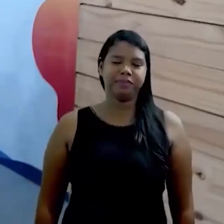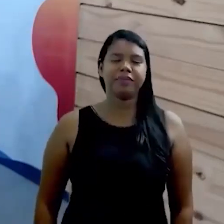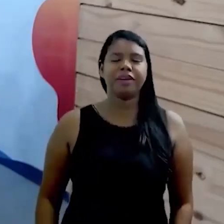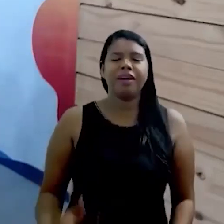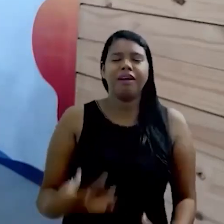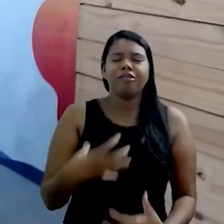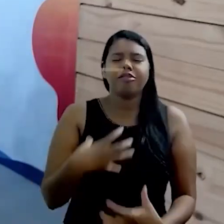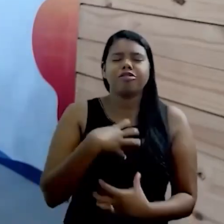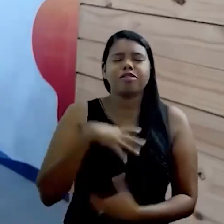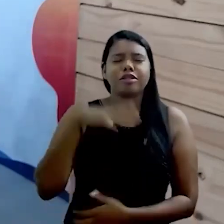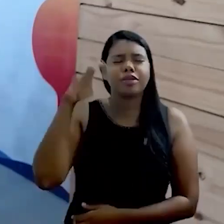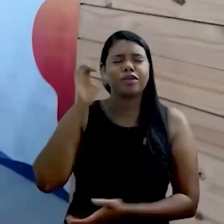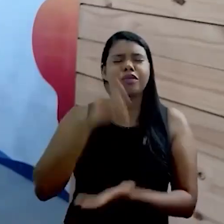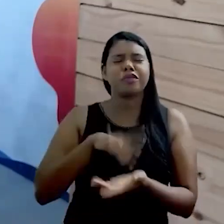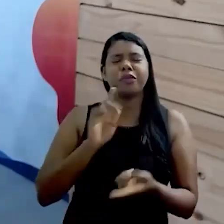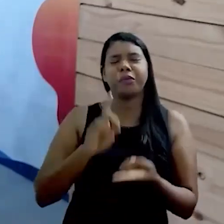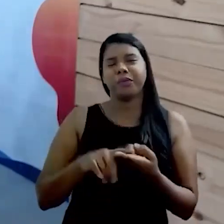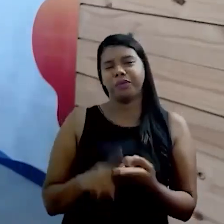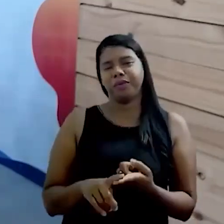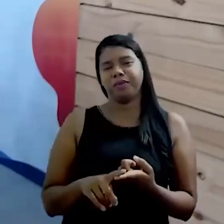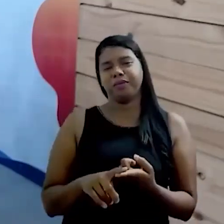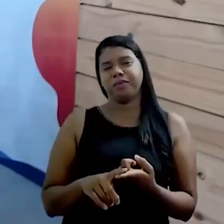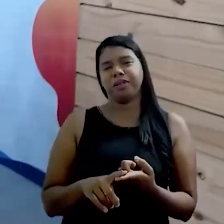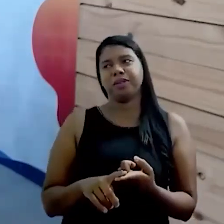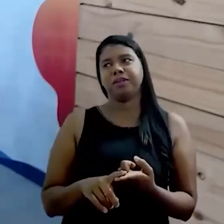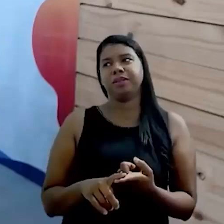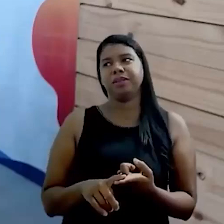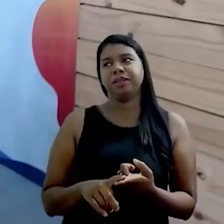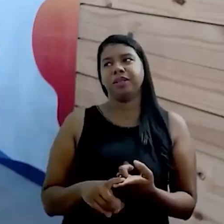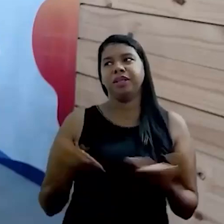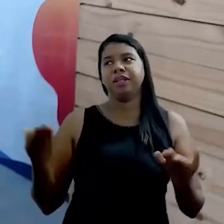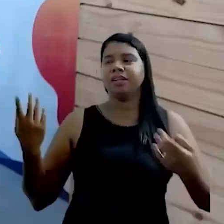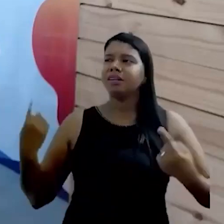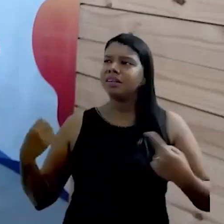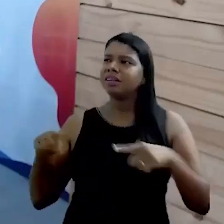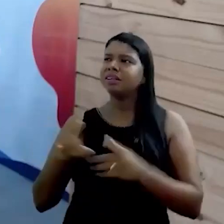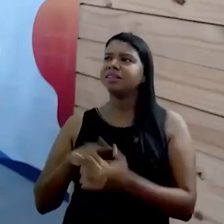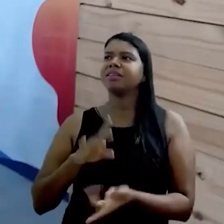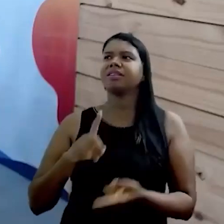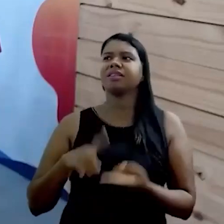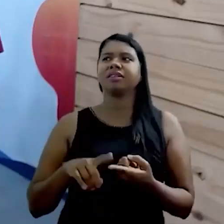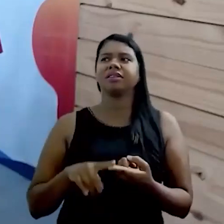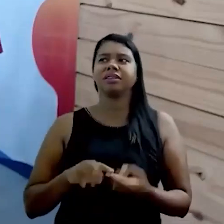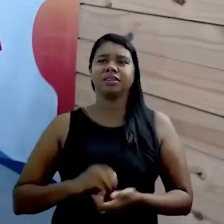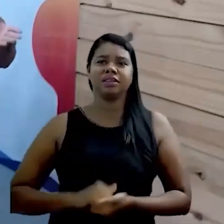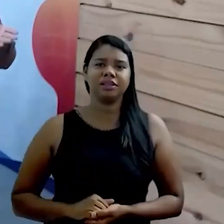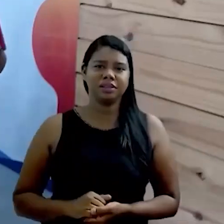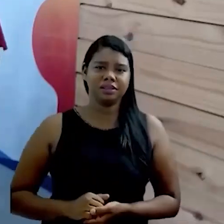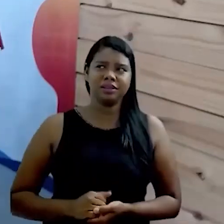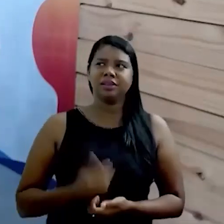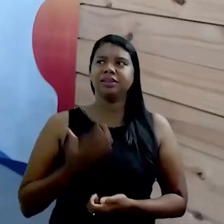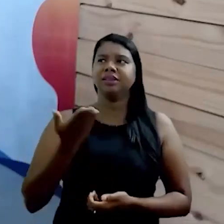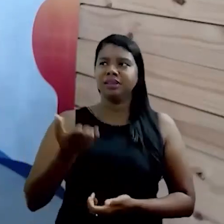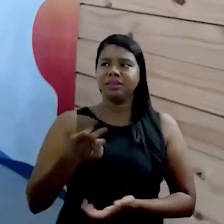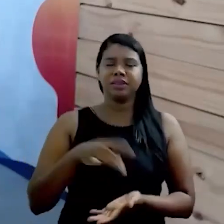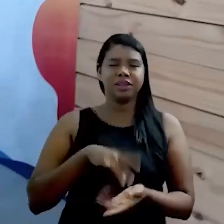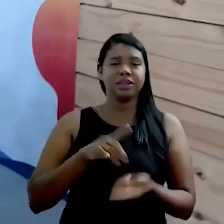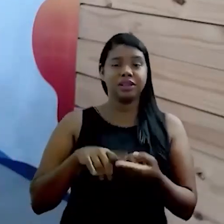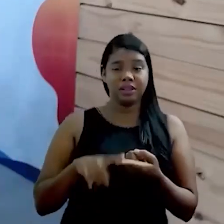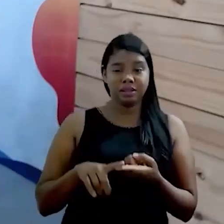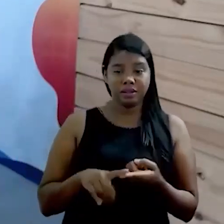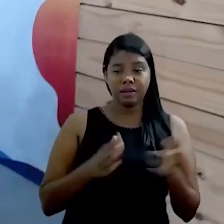sendo ouvido, né? É importante. E aí entra no grande desafio, né, a gente pensar em administração, que é você